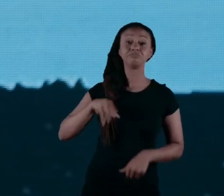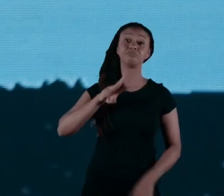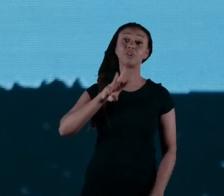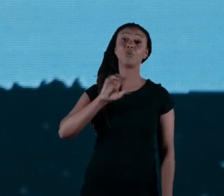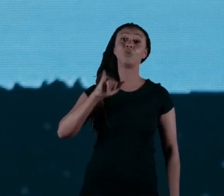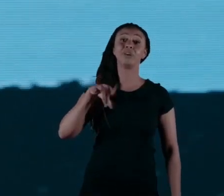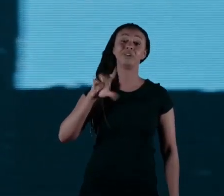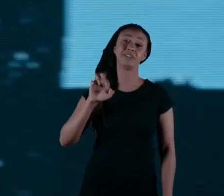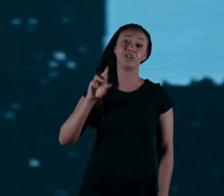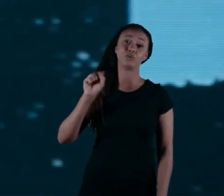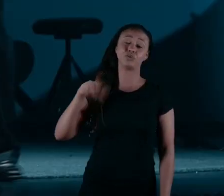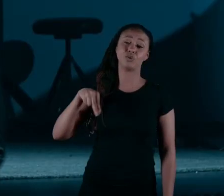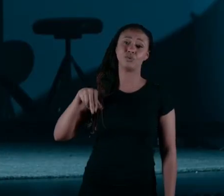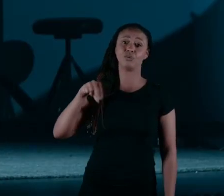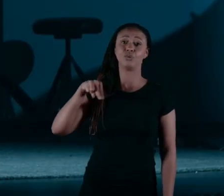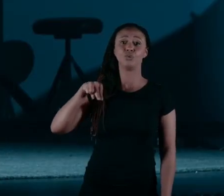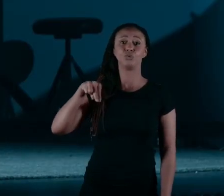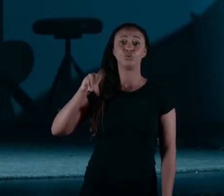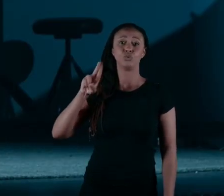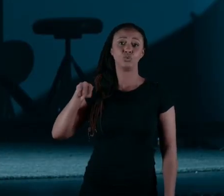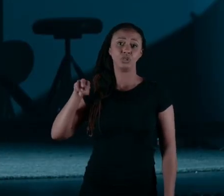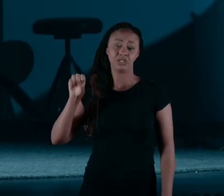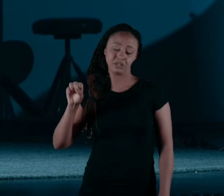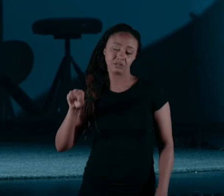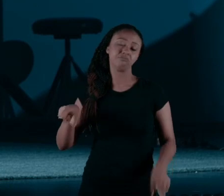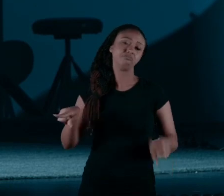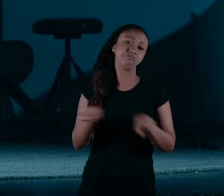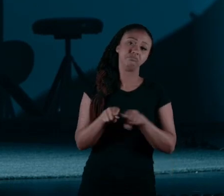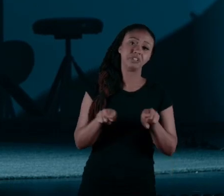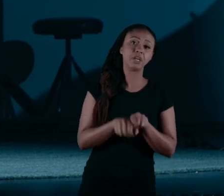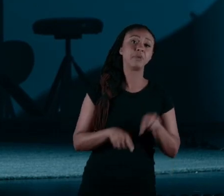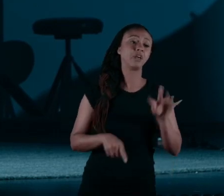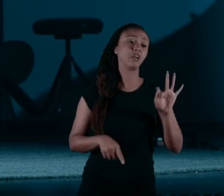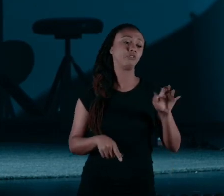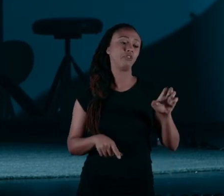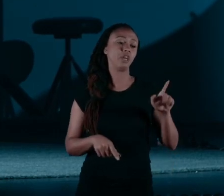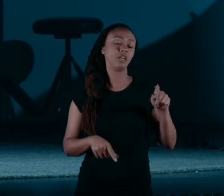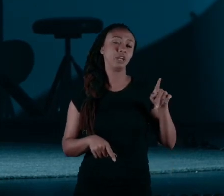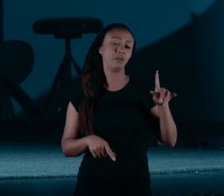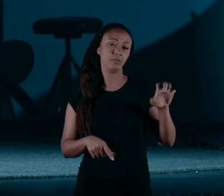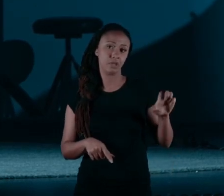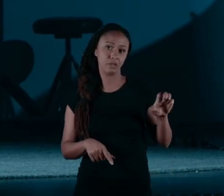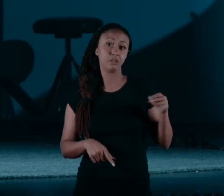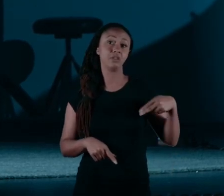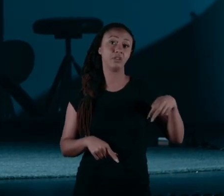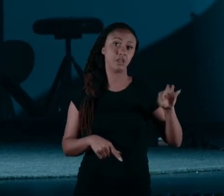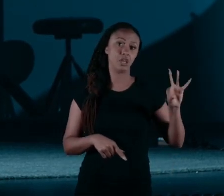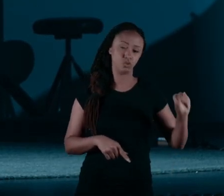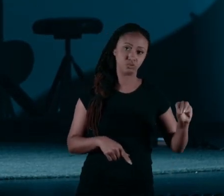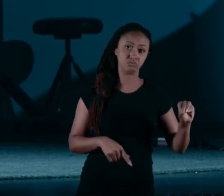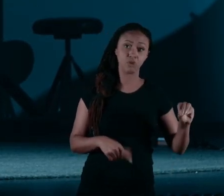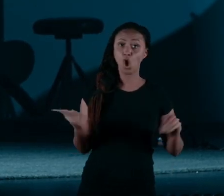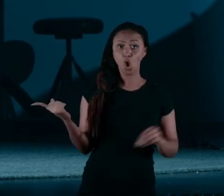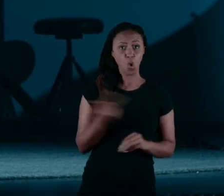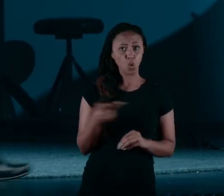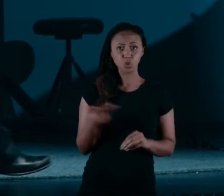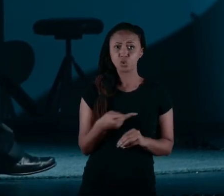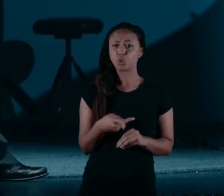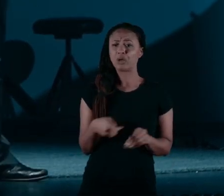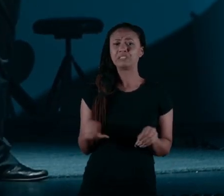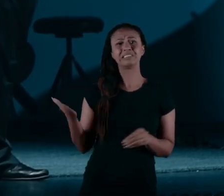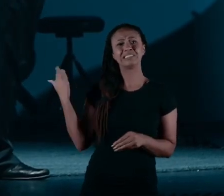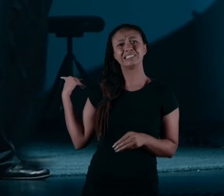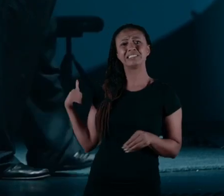Nunes e o Felipe Neto. Vieram de baixo e hoje são milionários